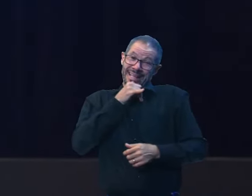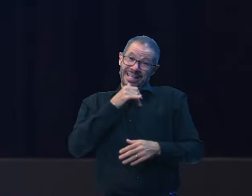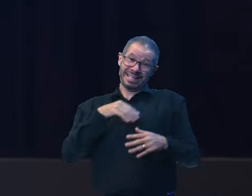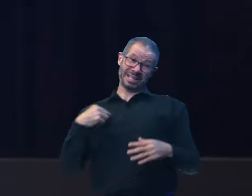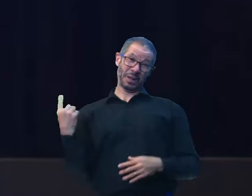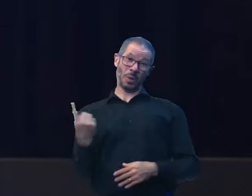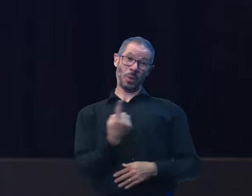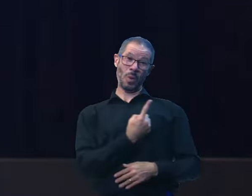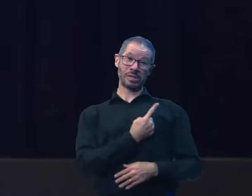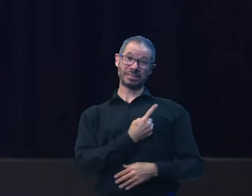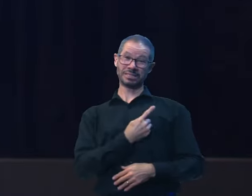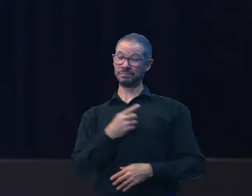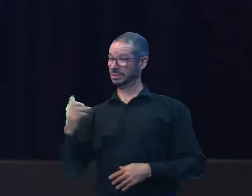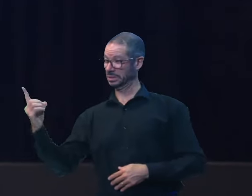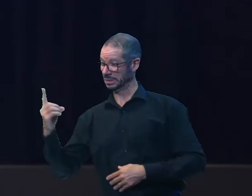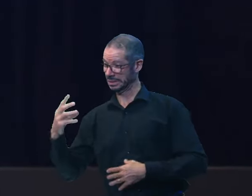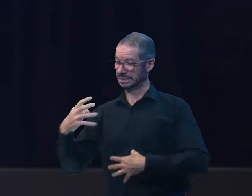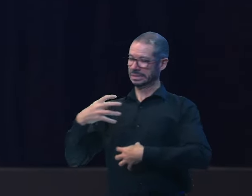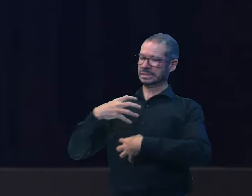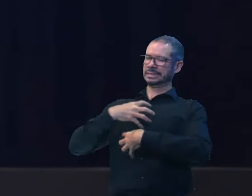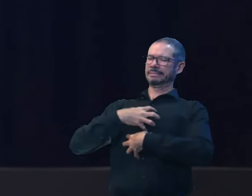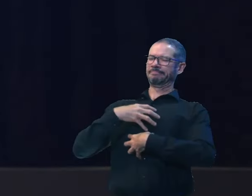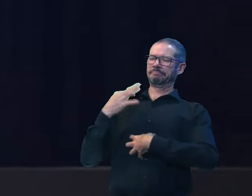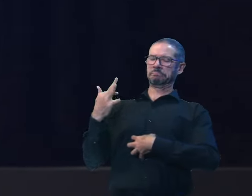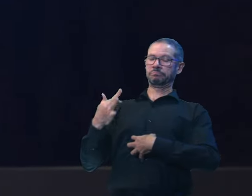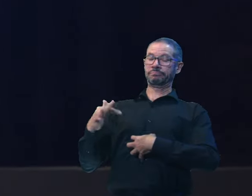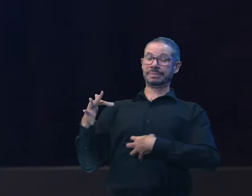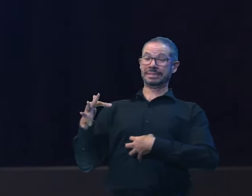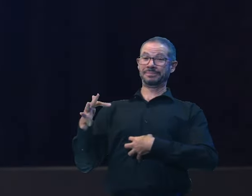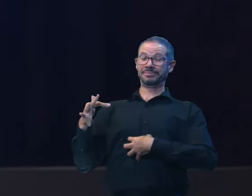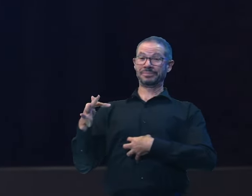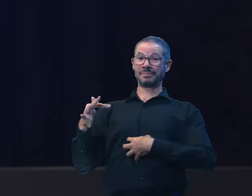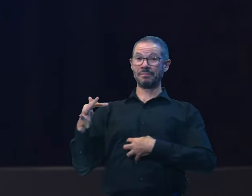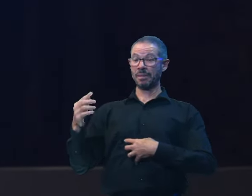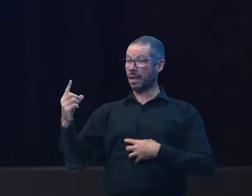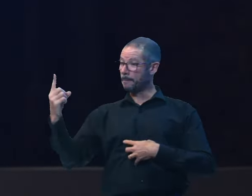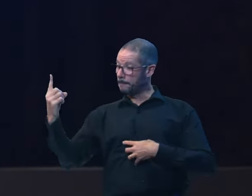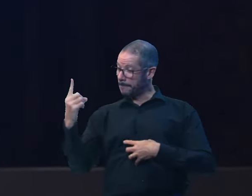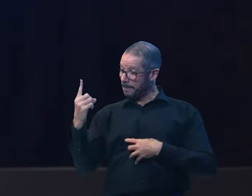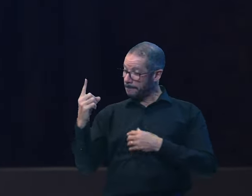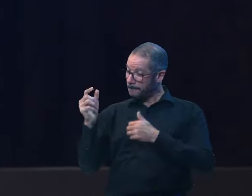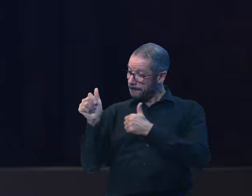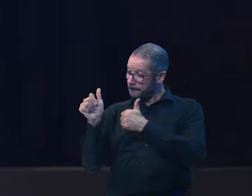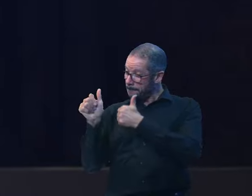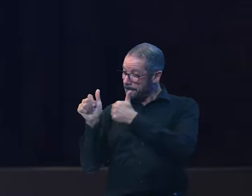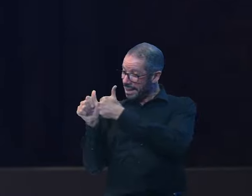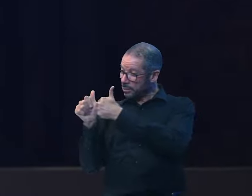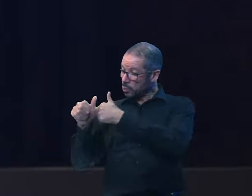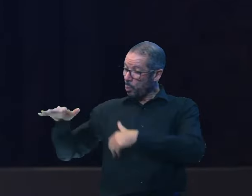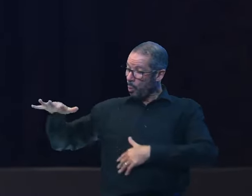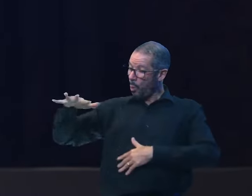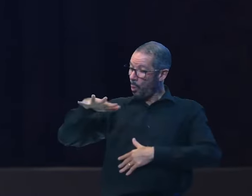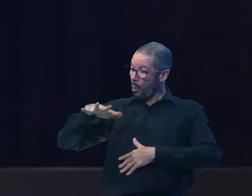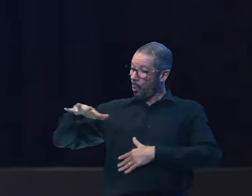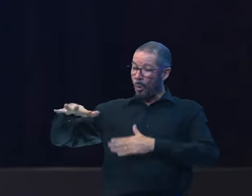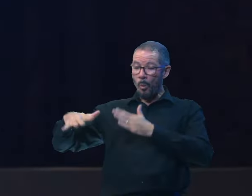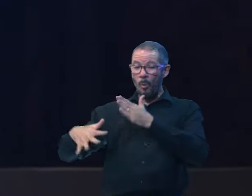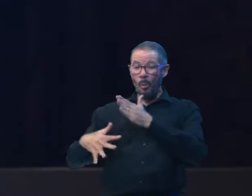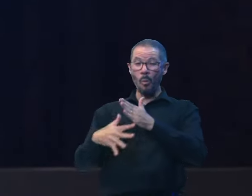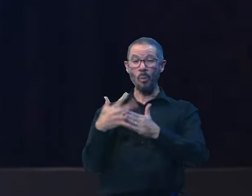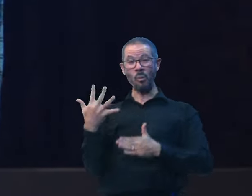Infelizmente, nós somos feridos por aqueles que estão mais perto de nós. As pessoas mais próximas de nós são aquelas que muitas